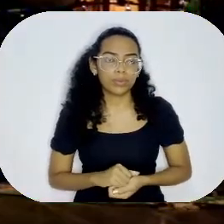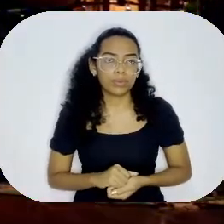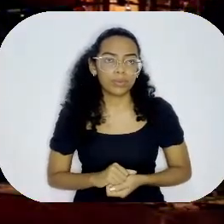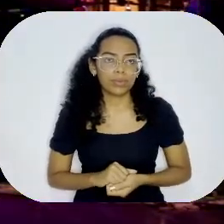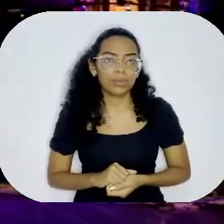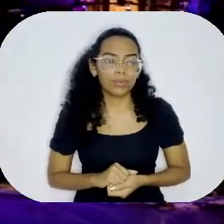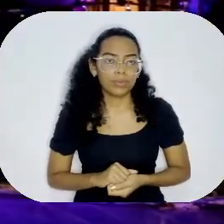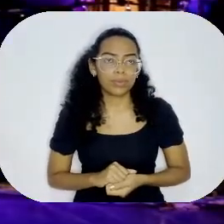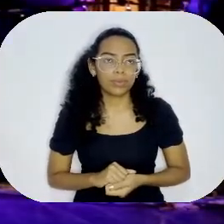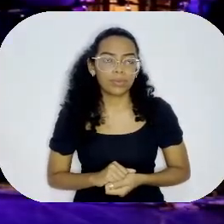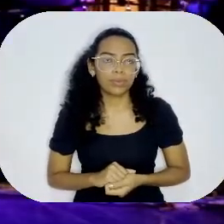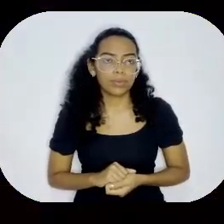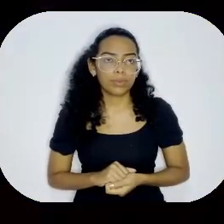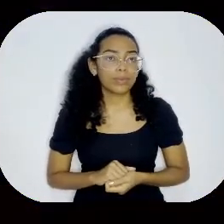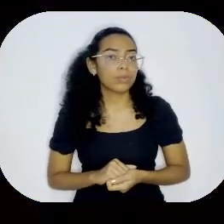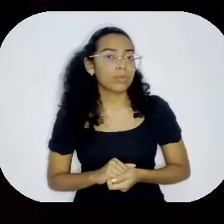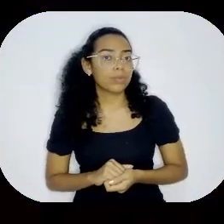dias em que o sol